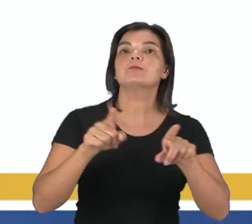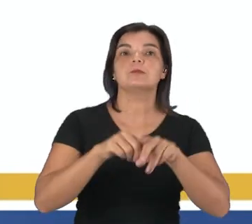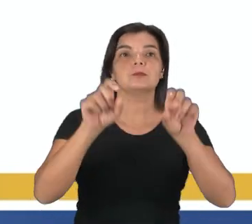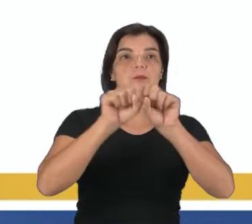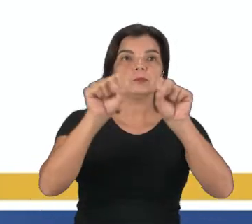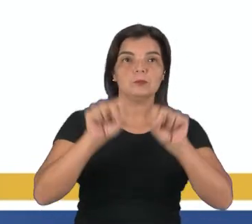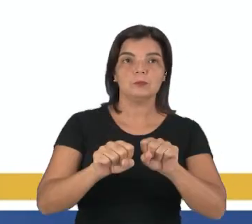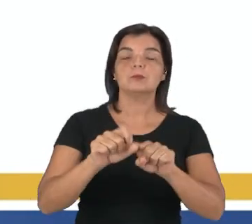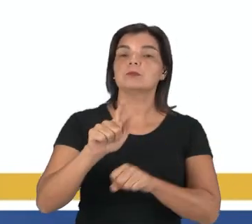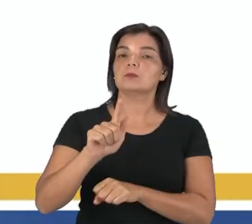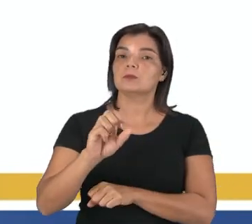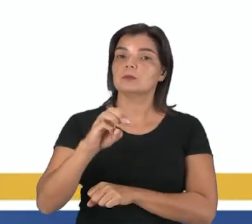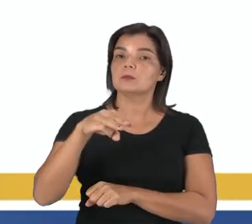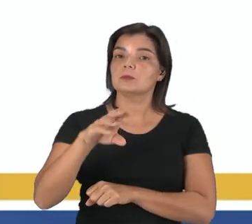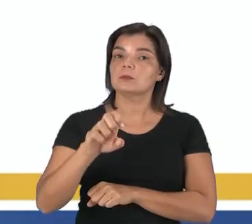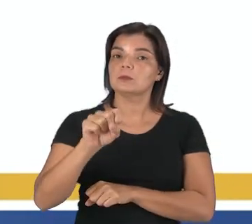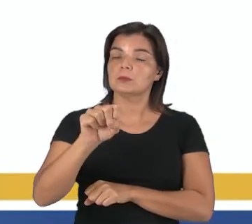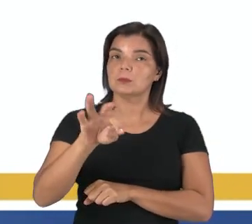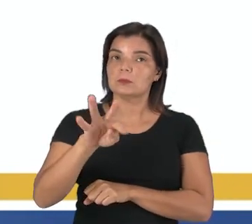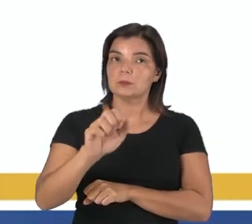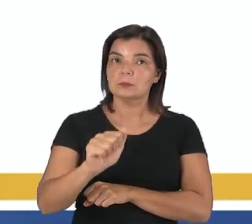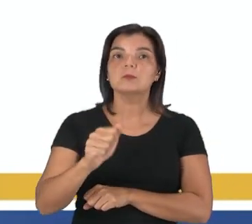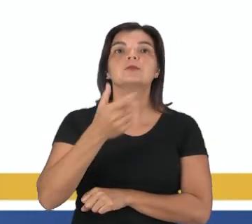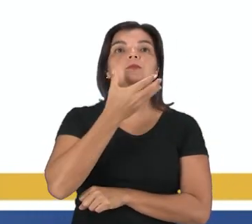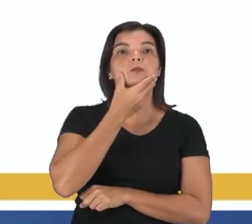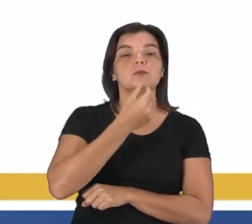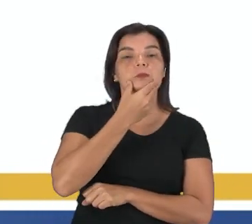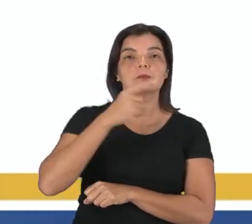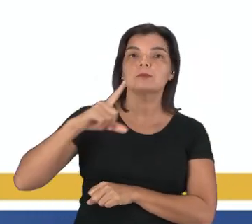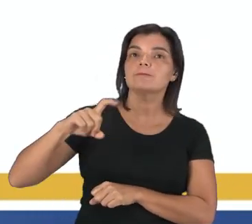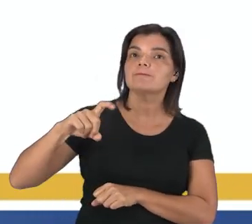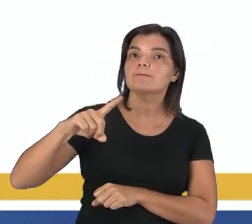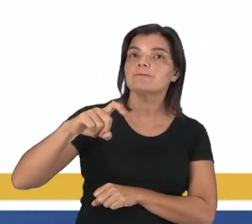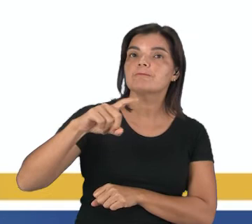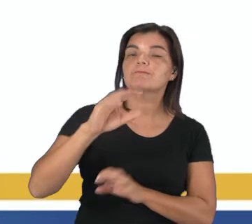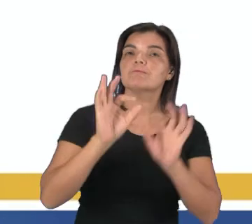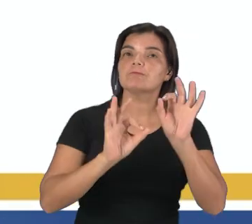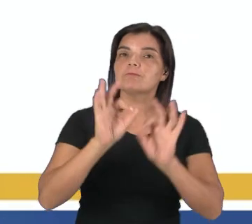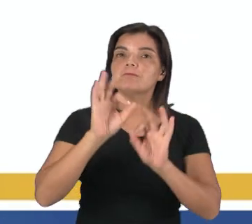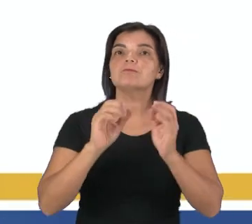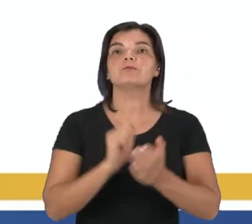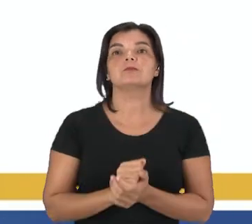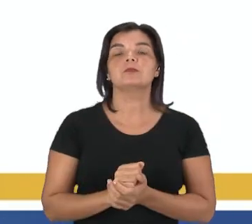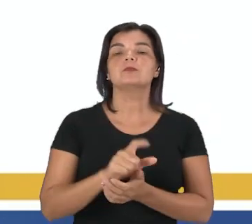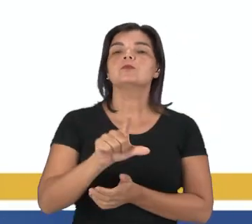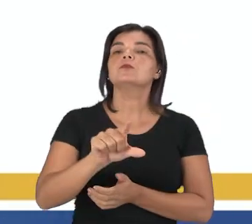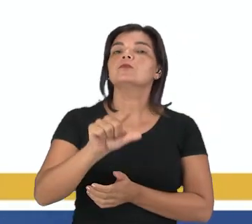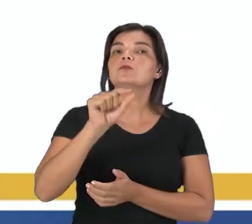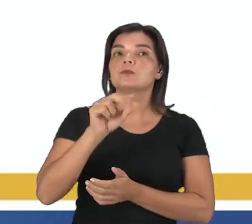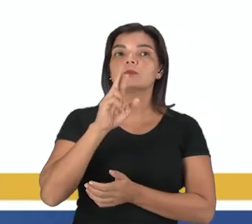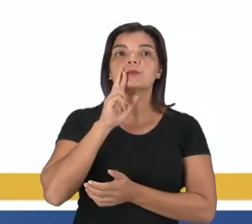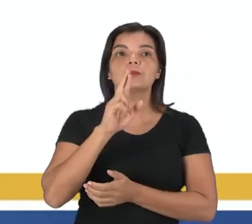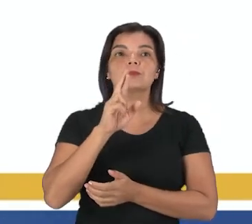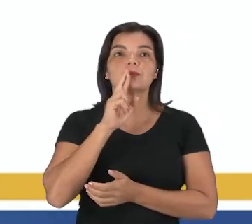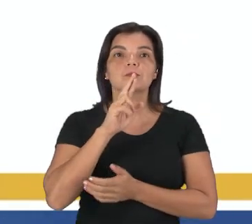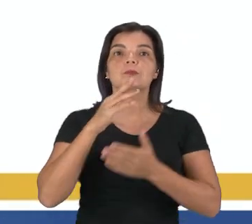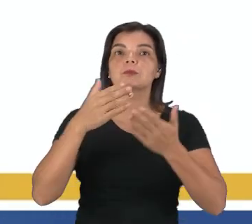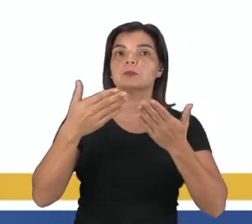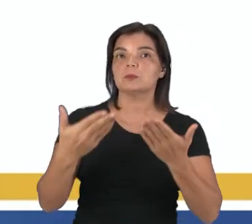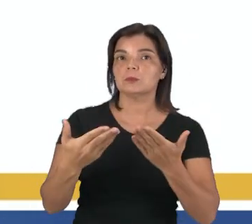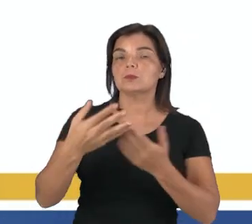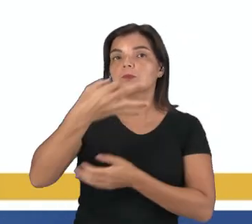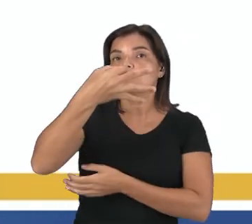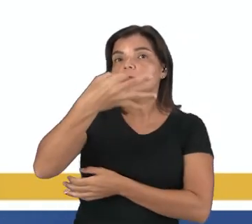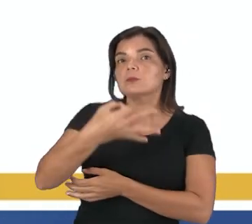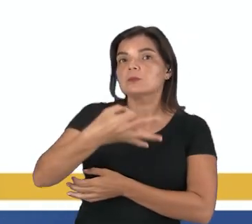reprodução. É nesse sistema que os gametas masculinos, chamados de espermatozoides, são produzidos. Entre as alternativas a